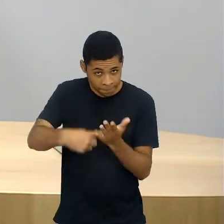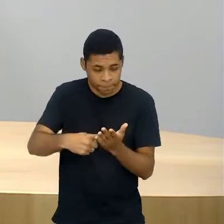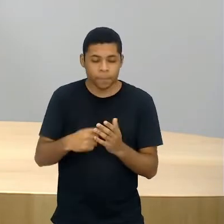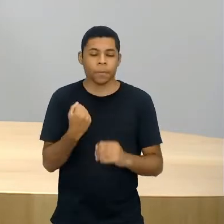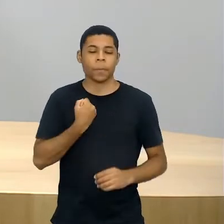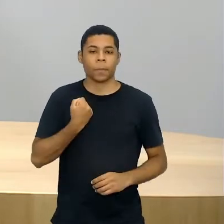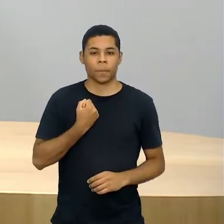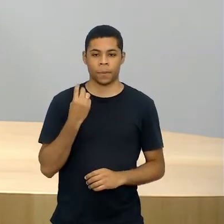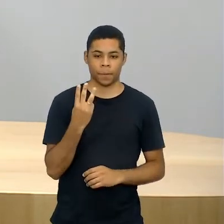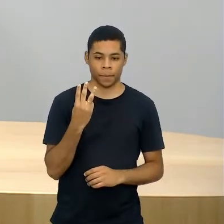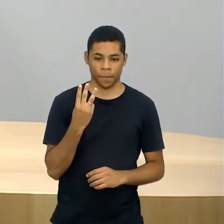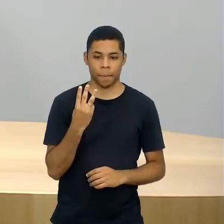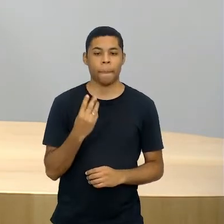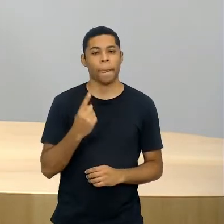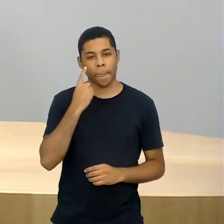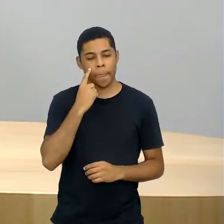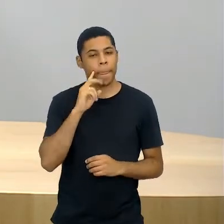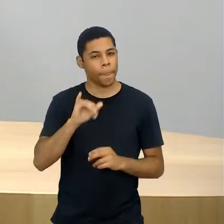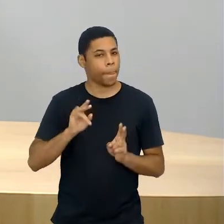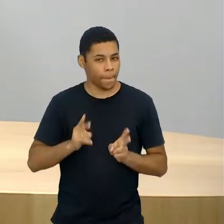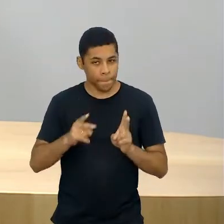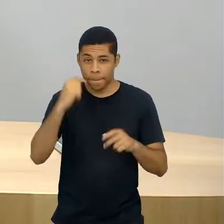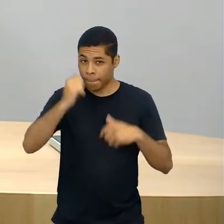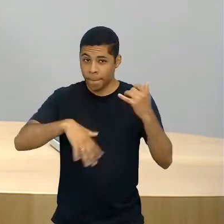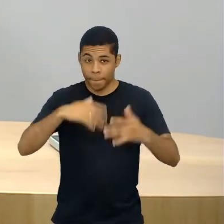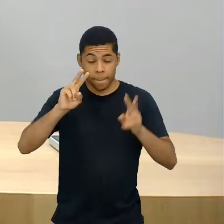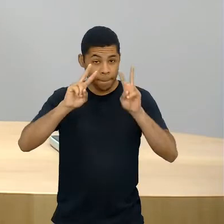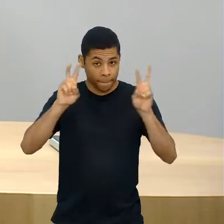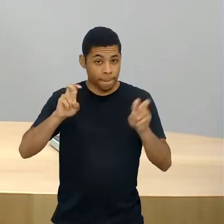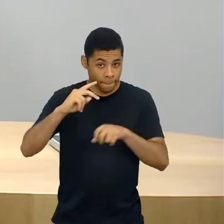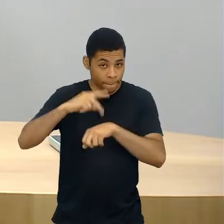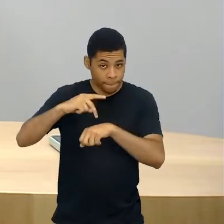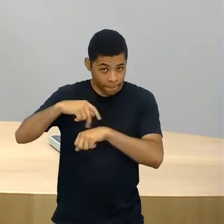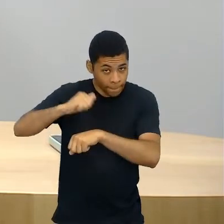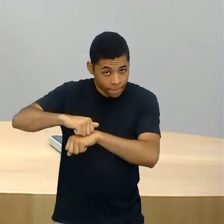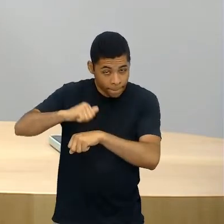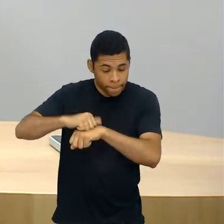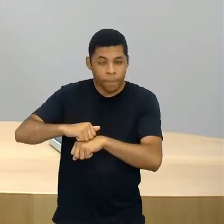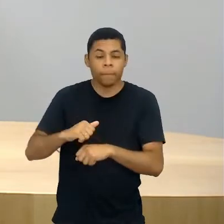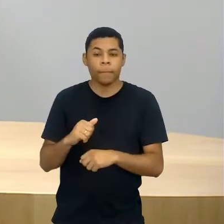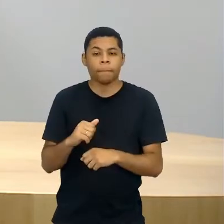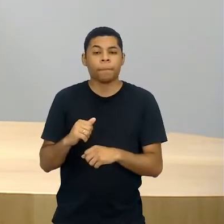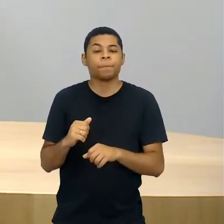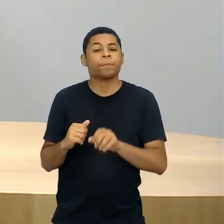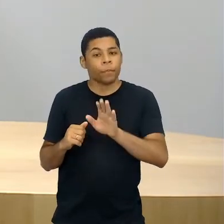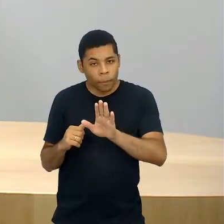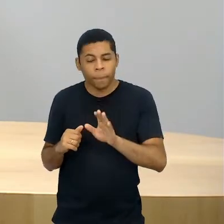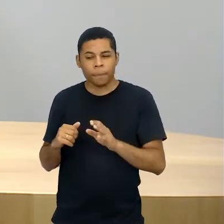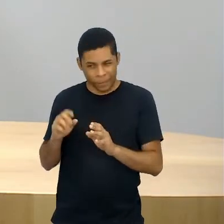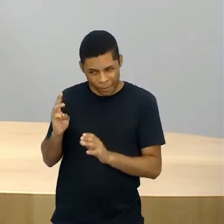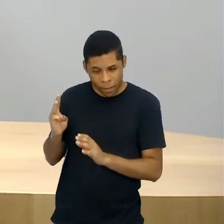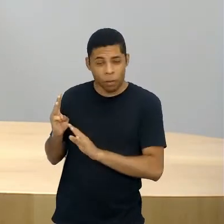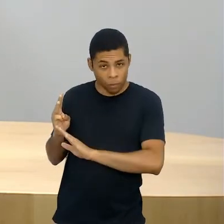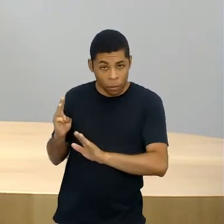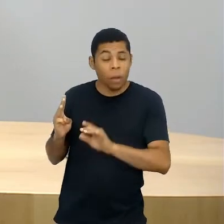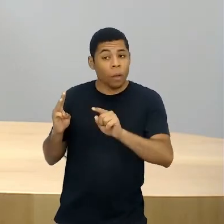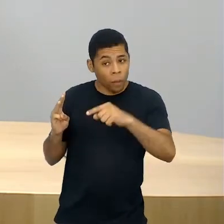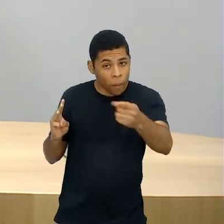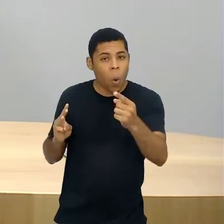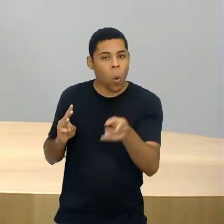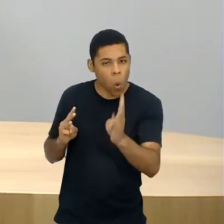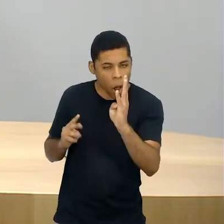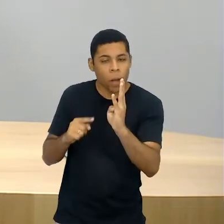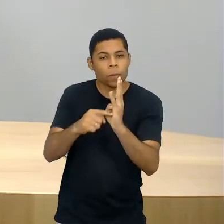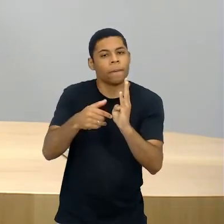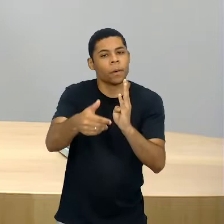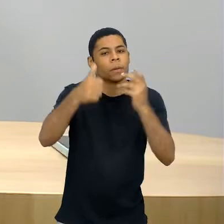atividade 3, nós vamos dar essa sequência aí da formação das rochas. Vamos para a atividade 4, que já começa a introduzir aí o solo,